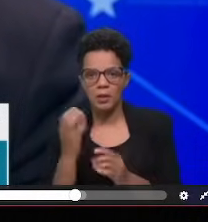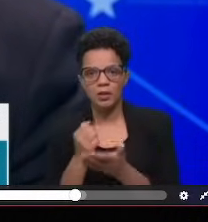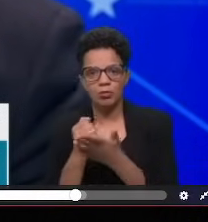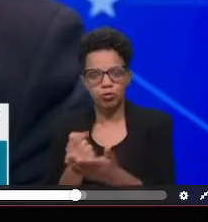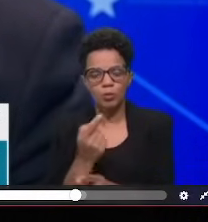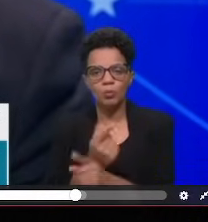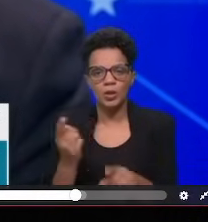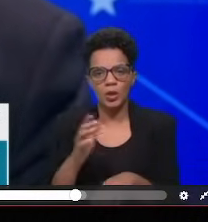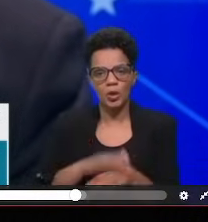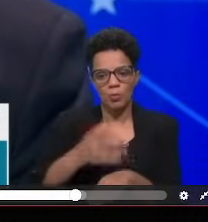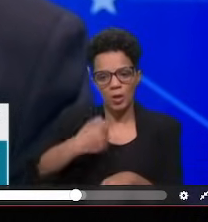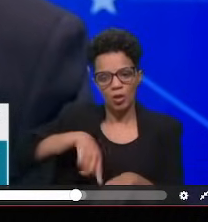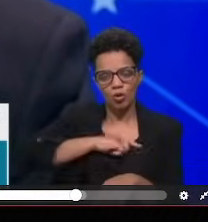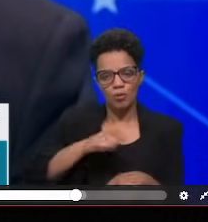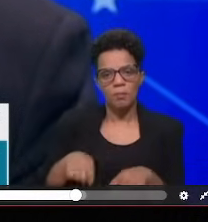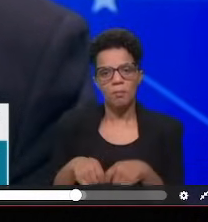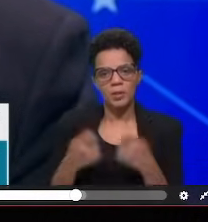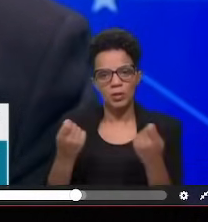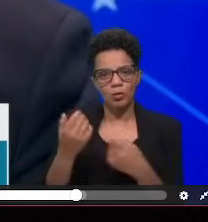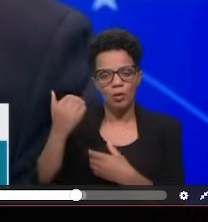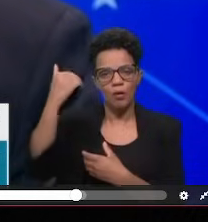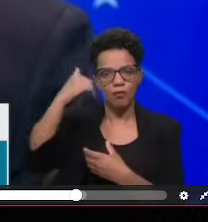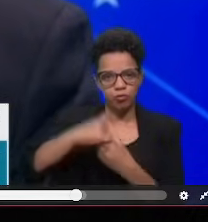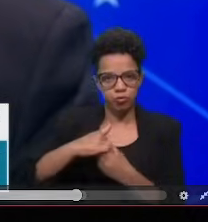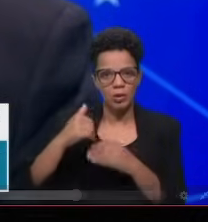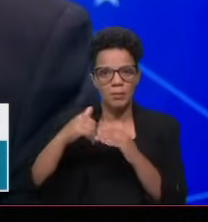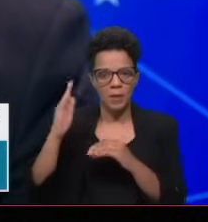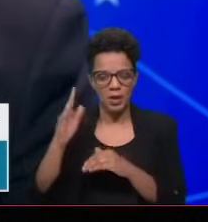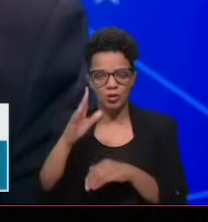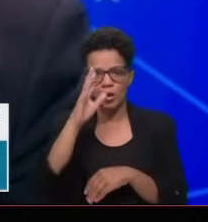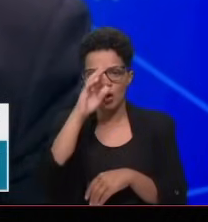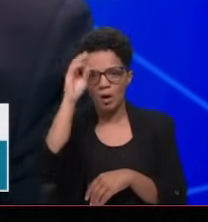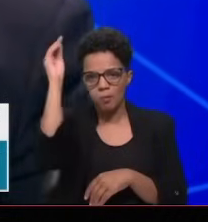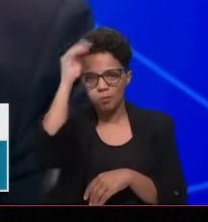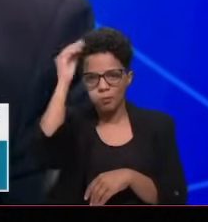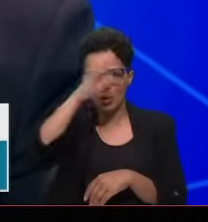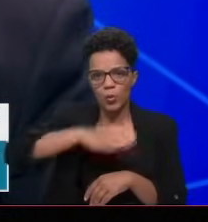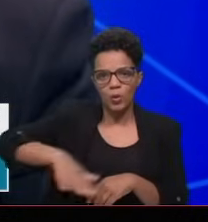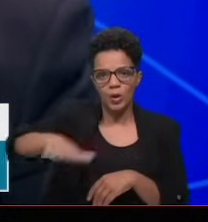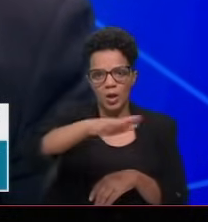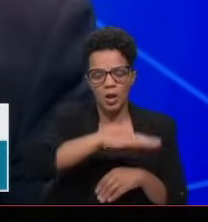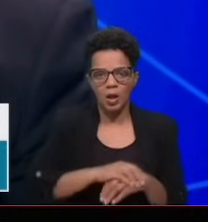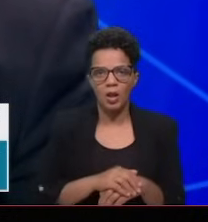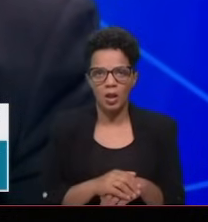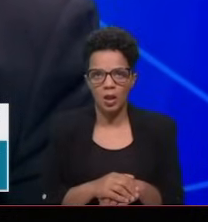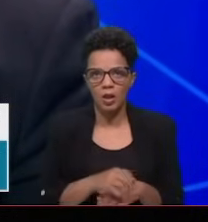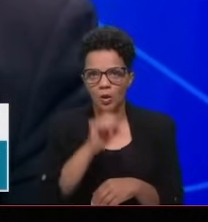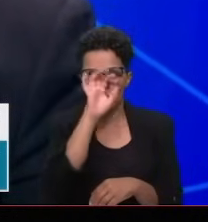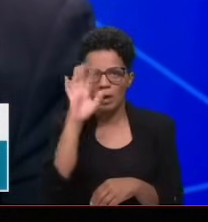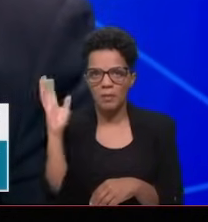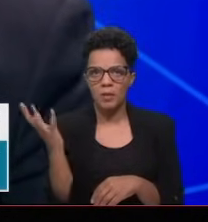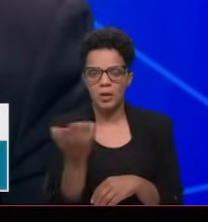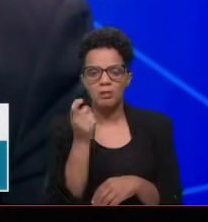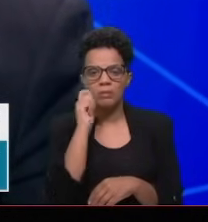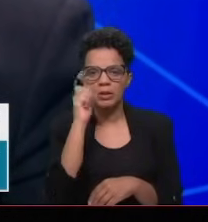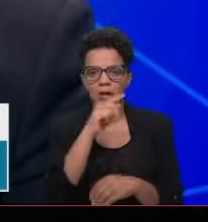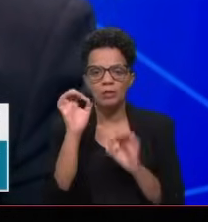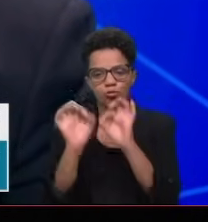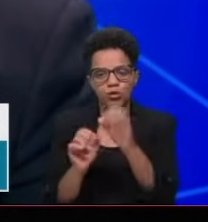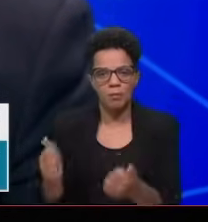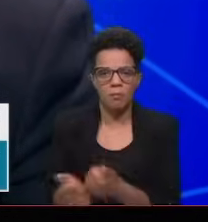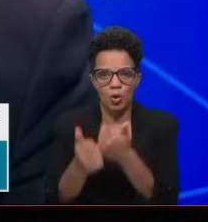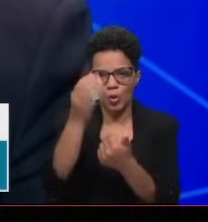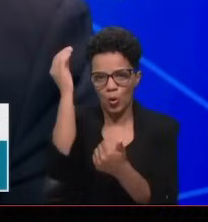somos Talvez o partido mais votado a nível do mundo Rural e não há quem trate melhor que o do ambiente que o mundo Rural portanto